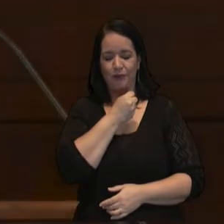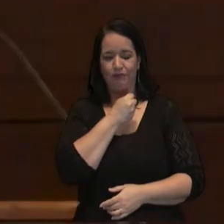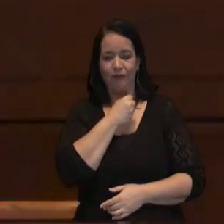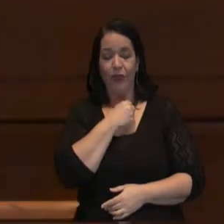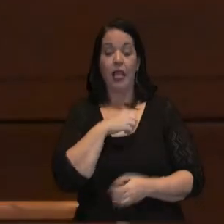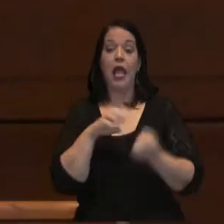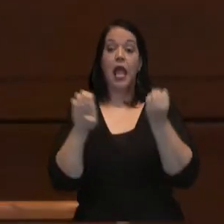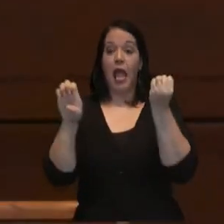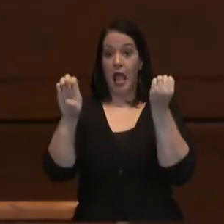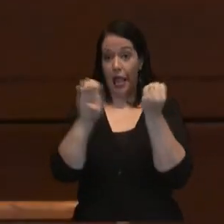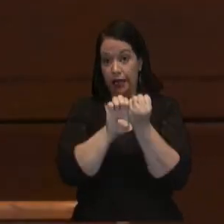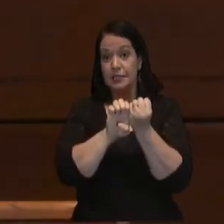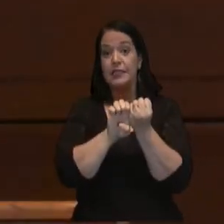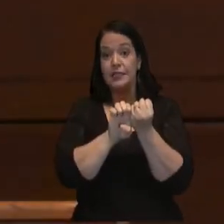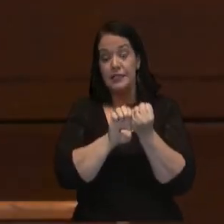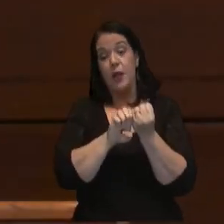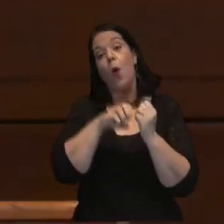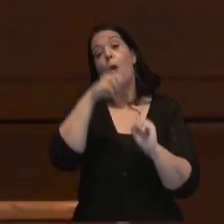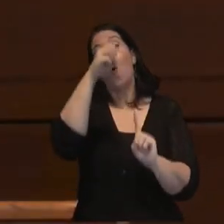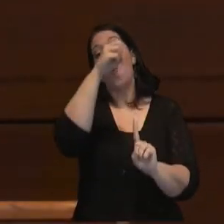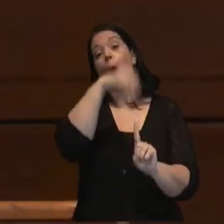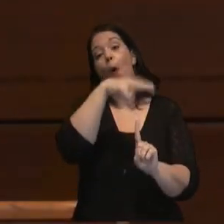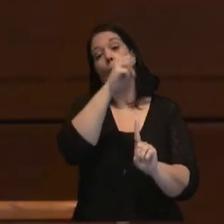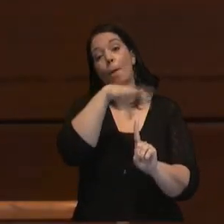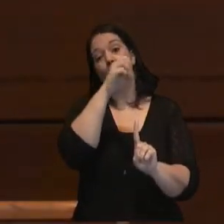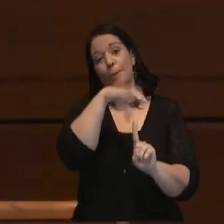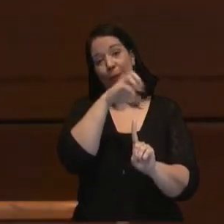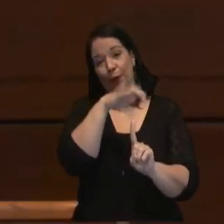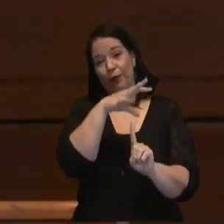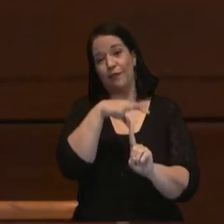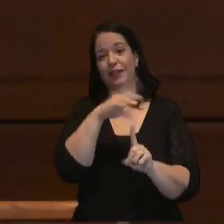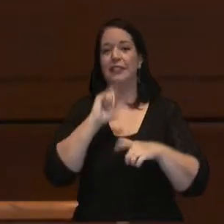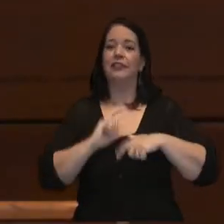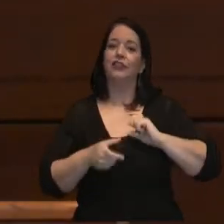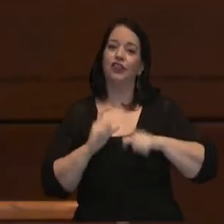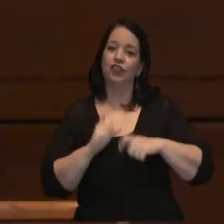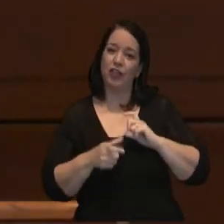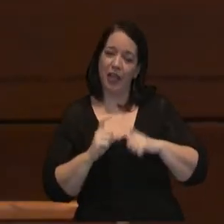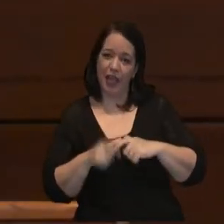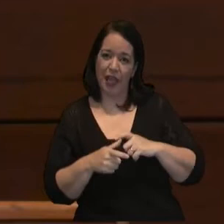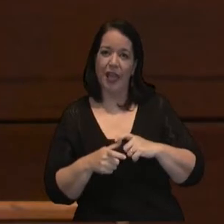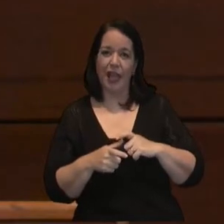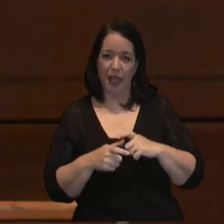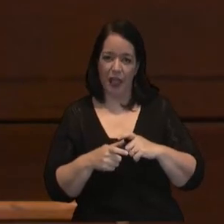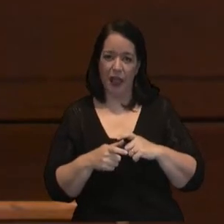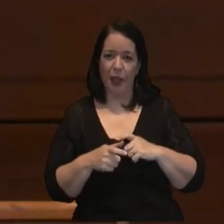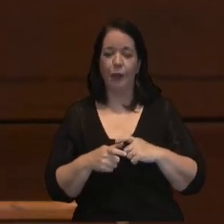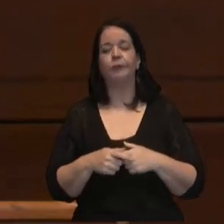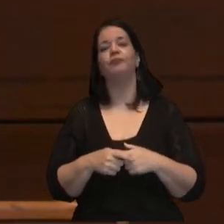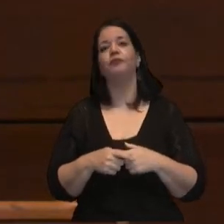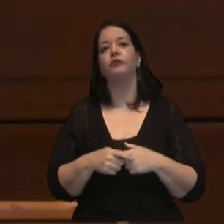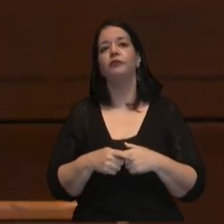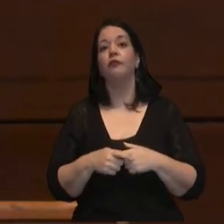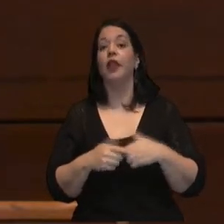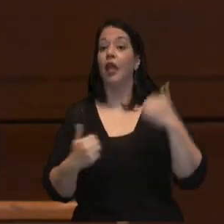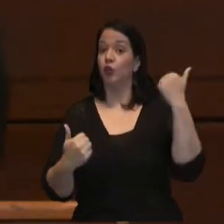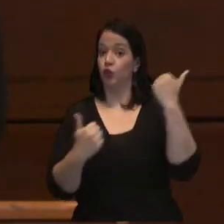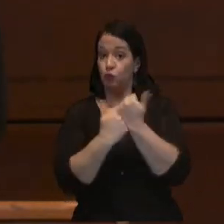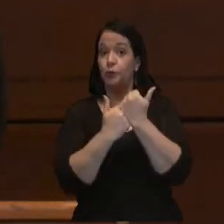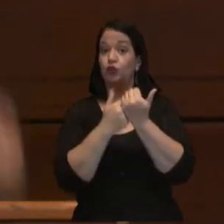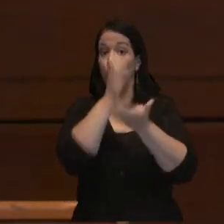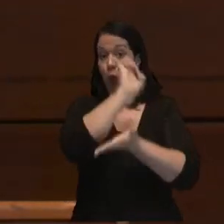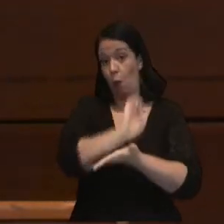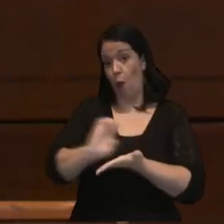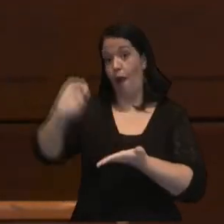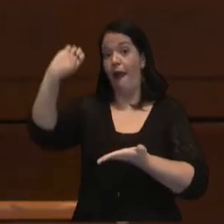de Jorão, de Jeú, de Joacás e de Joás. Ele foi sucessor de Elias em Israel,